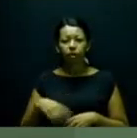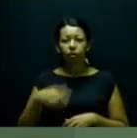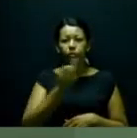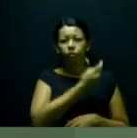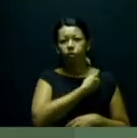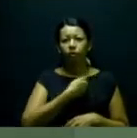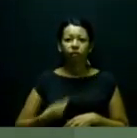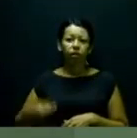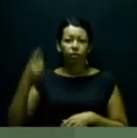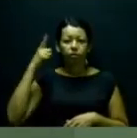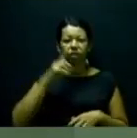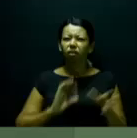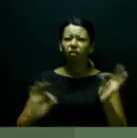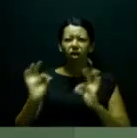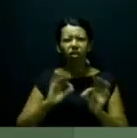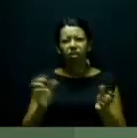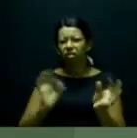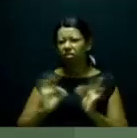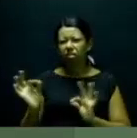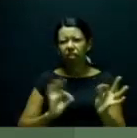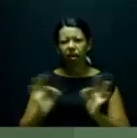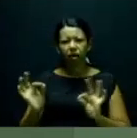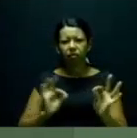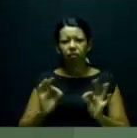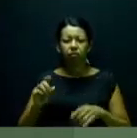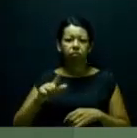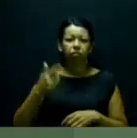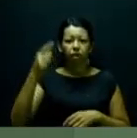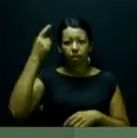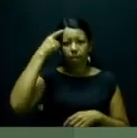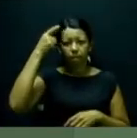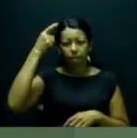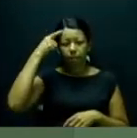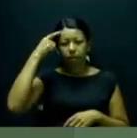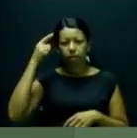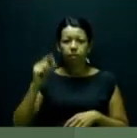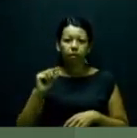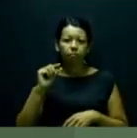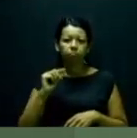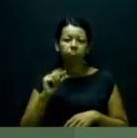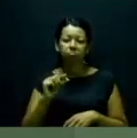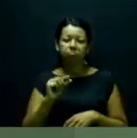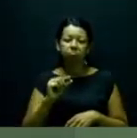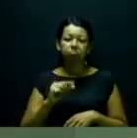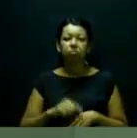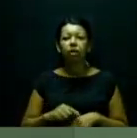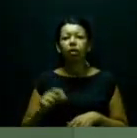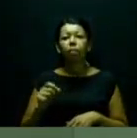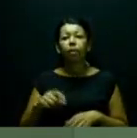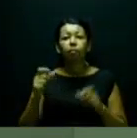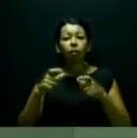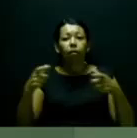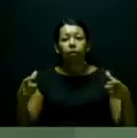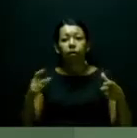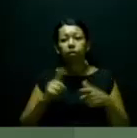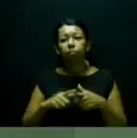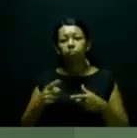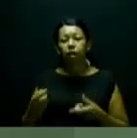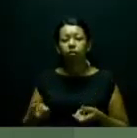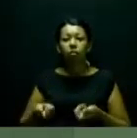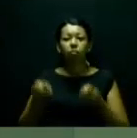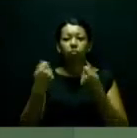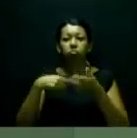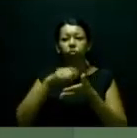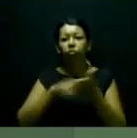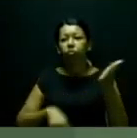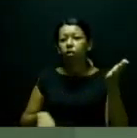governo não consegue organizar nada. Não pensa micro, pensa macro, mas macro da seguinte forma: é contrato de 8